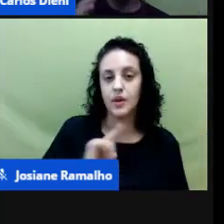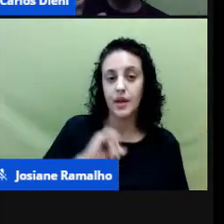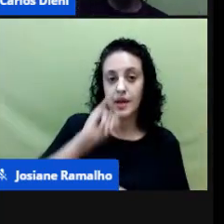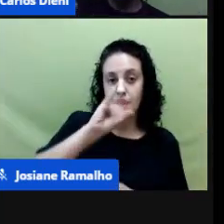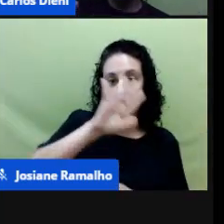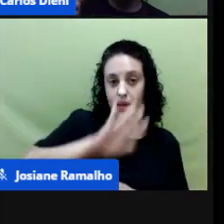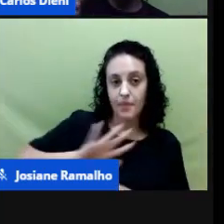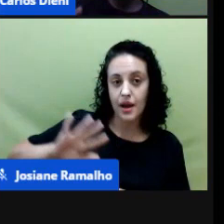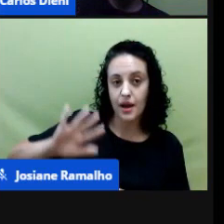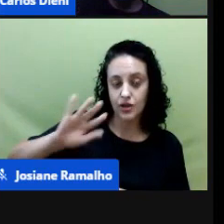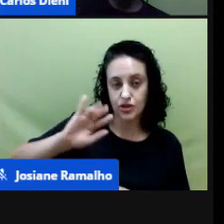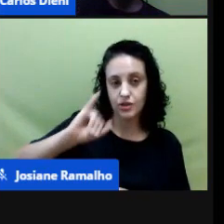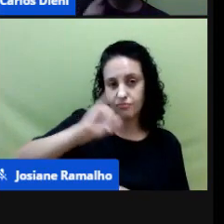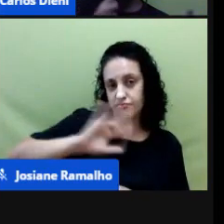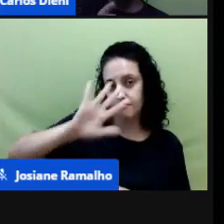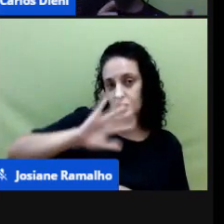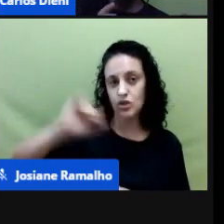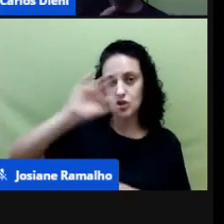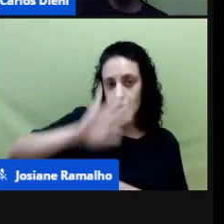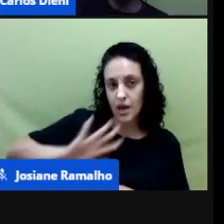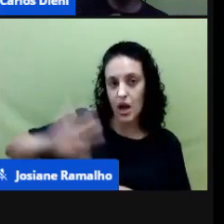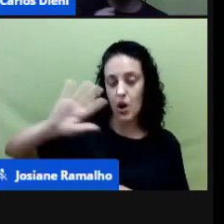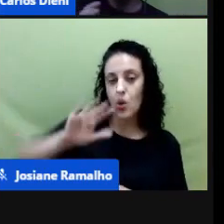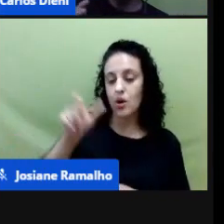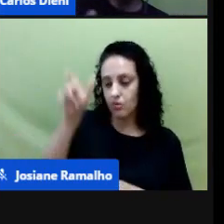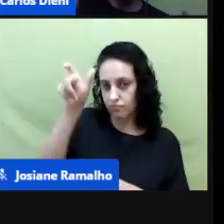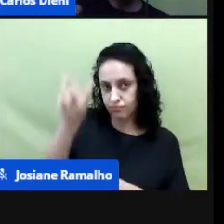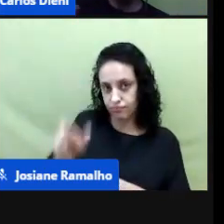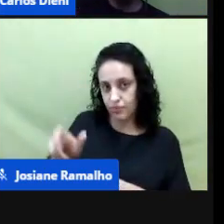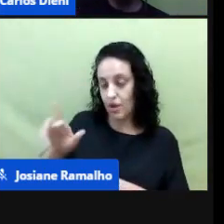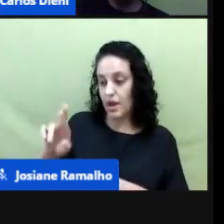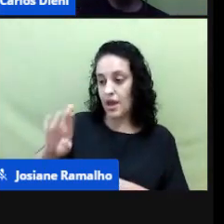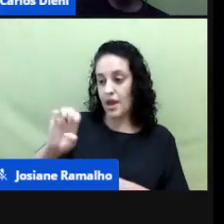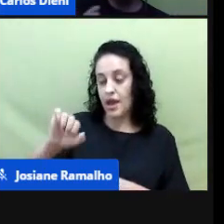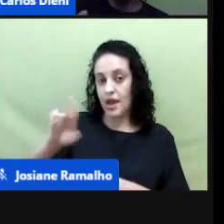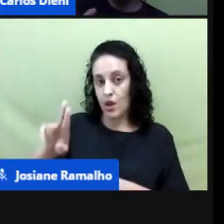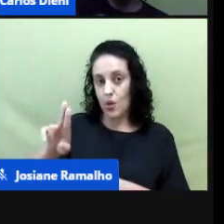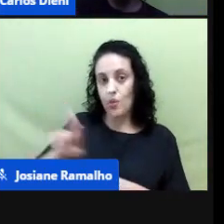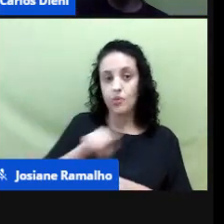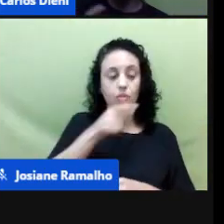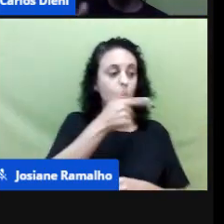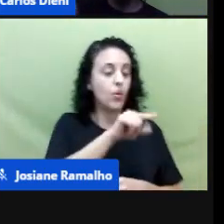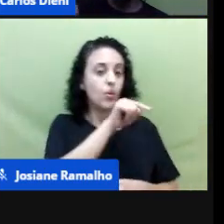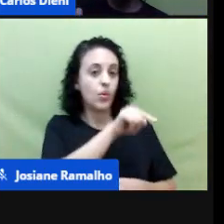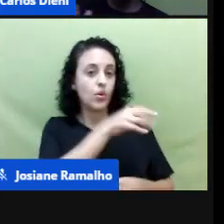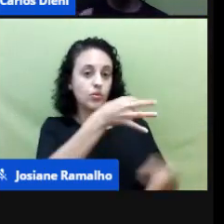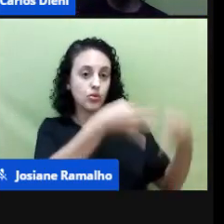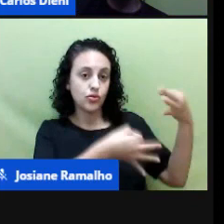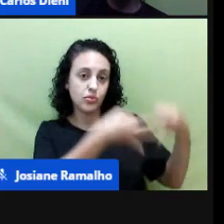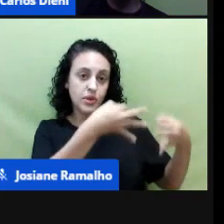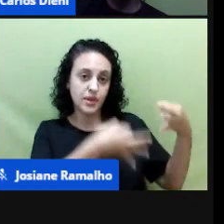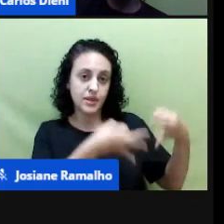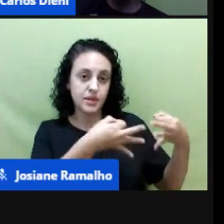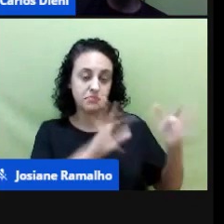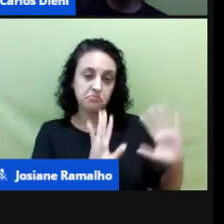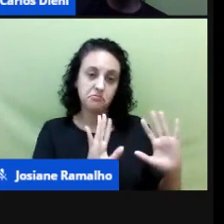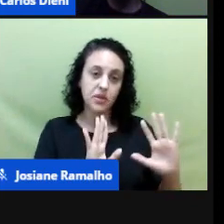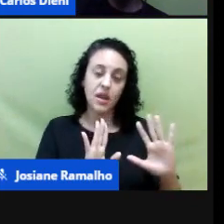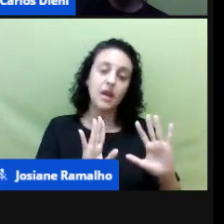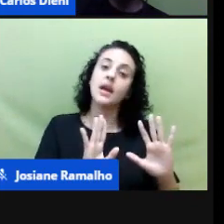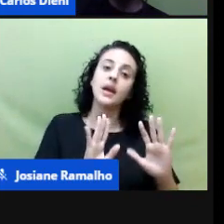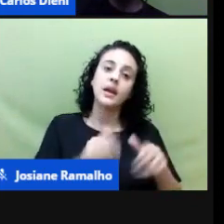gerais, o réu, o juiz, e deixa que você tire suas conclusões. Ele pega um tema bem